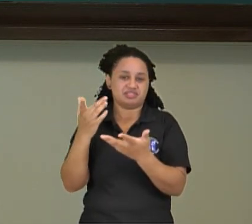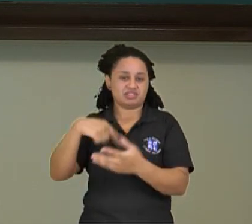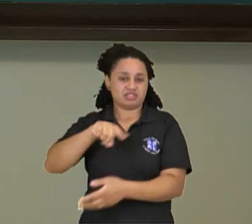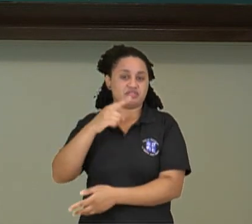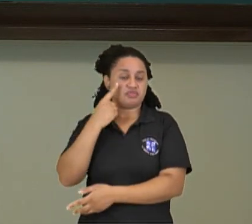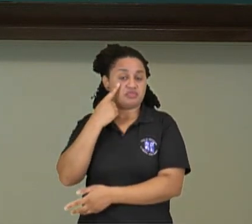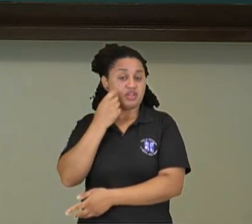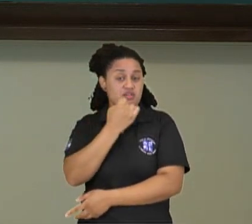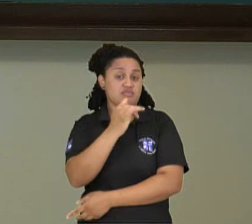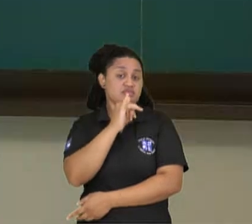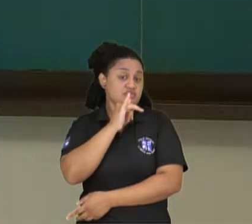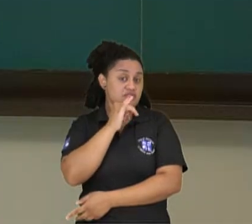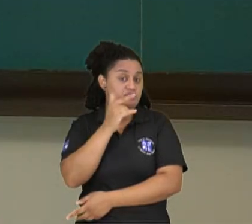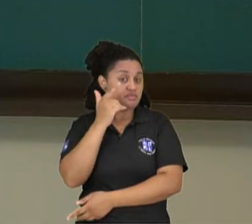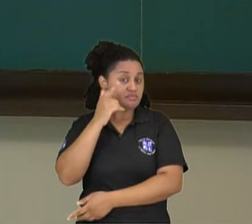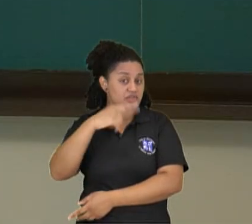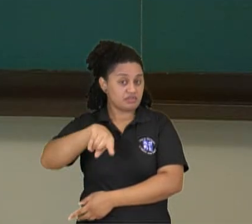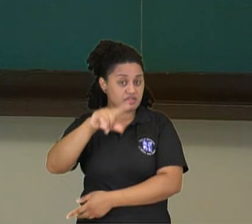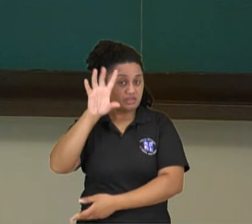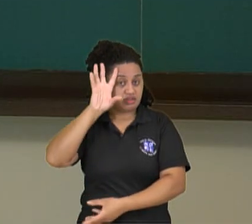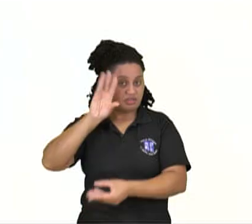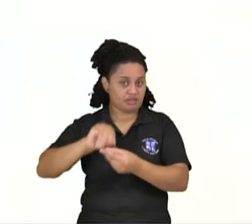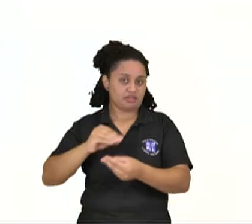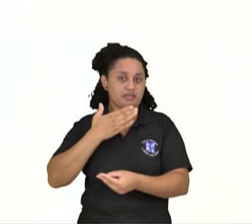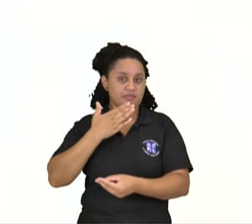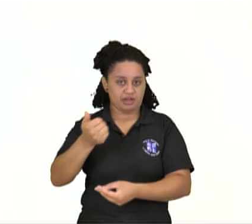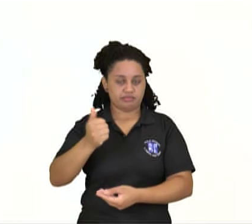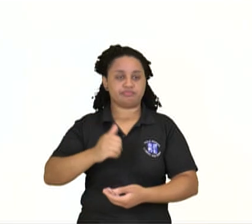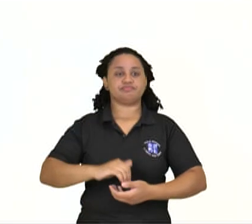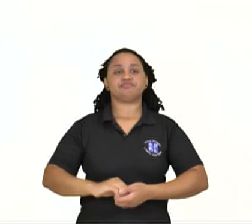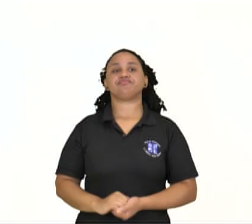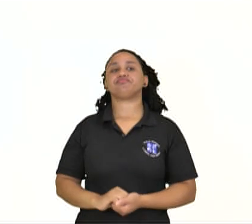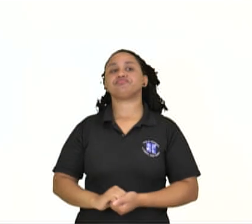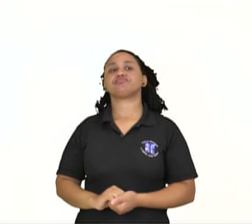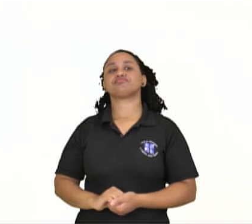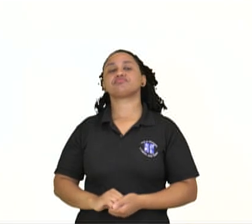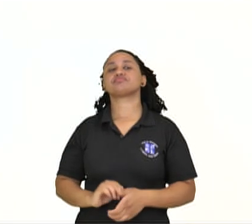cotidiano, na nossa vida, e nos acompanha desde os primeiros seres humanos.